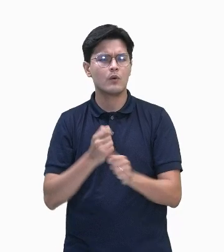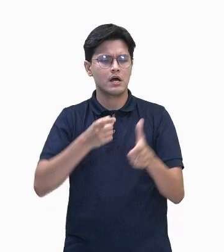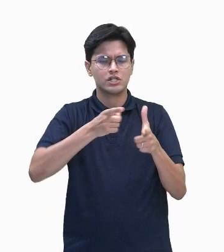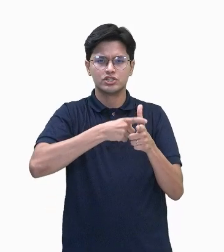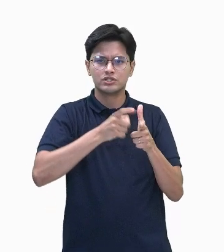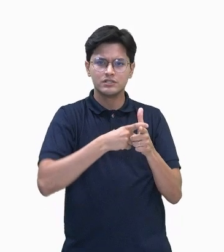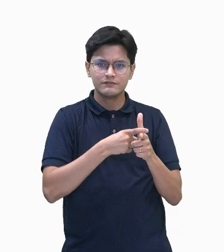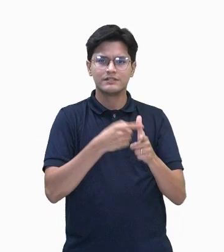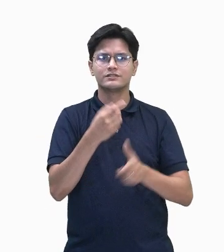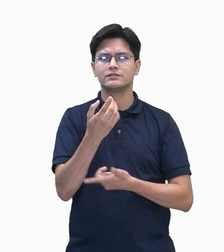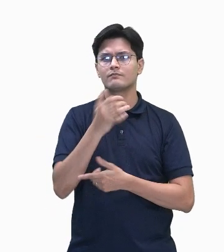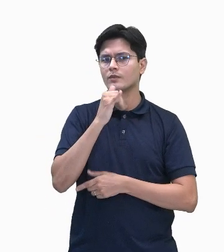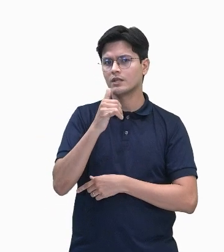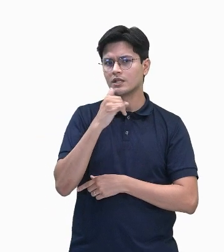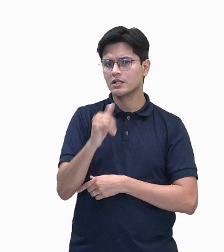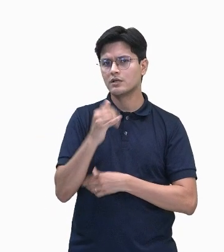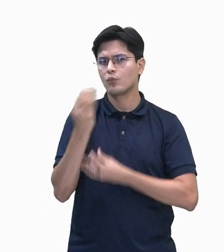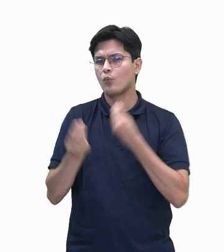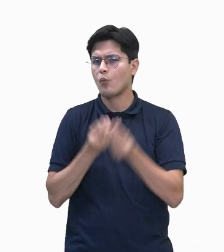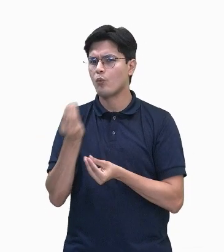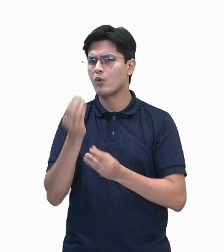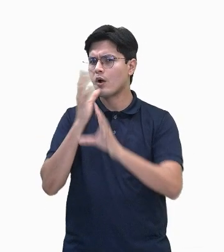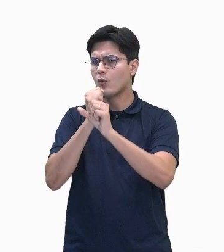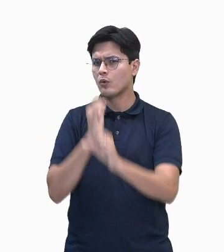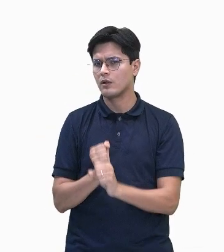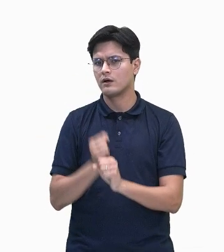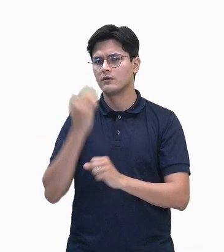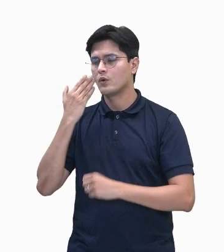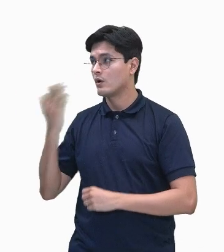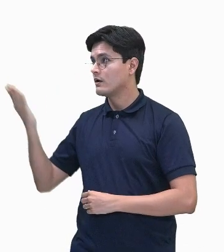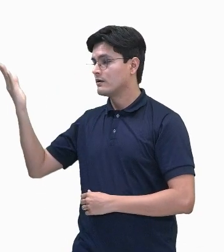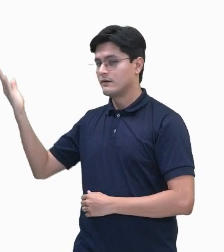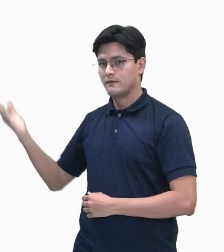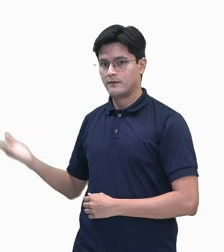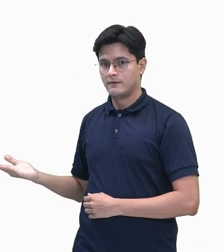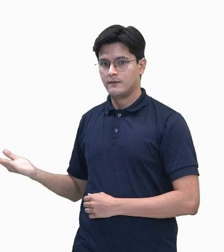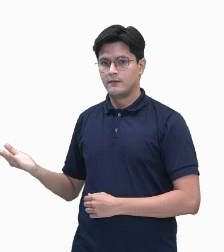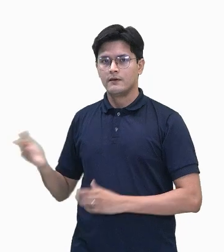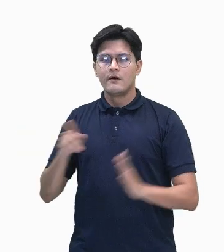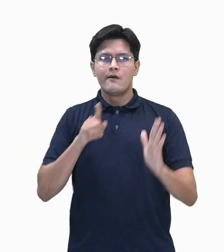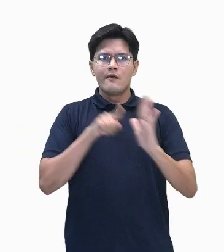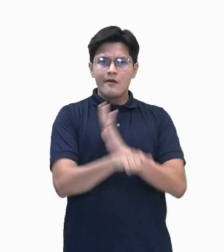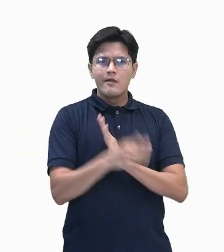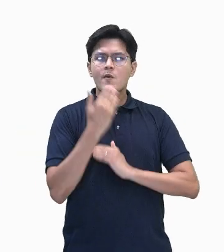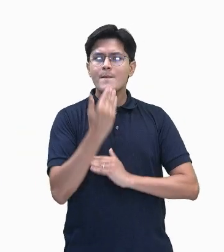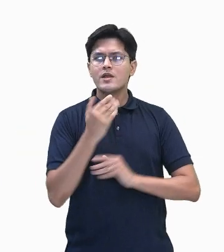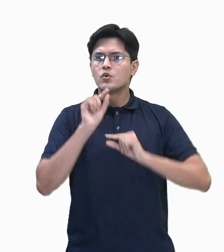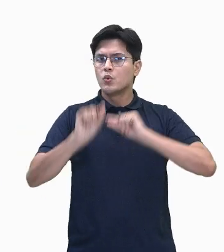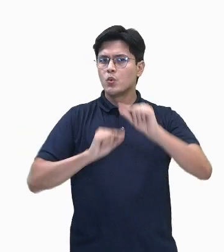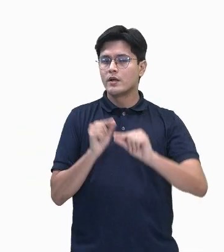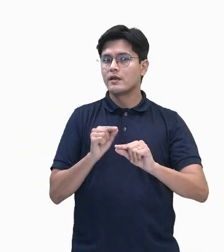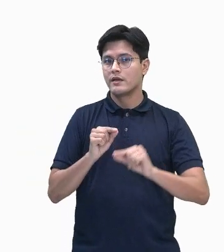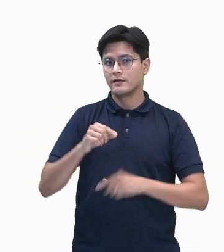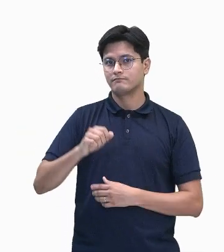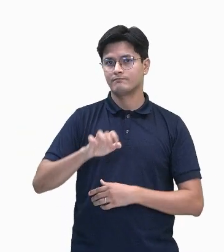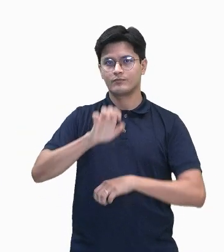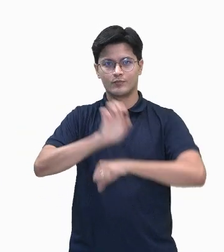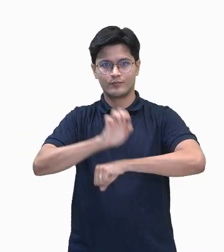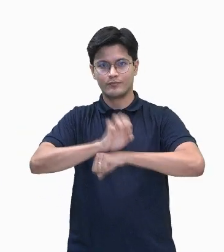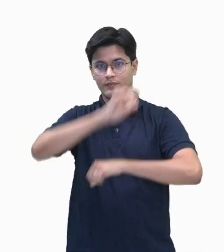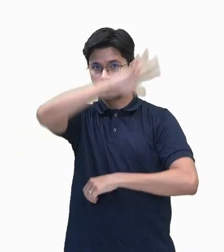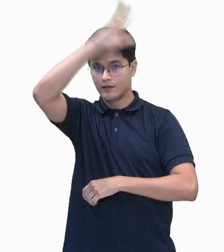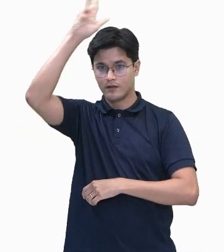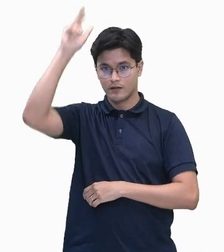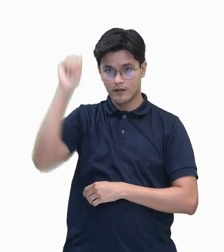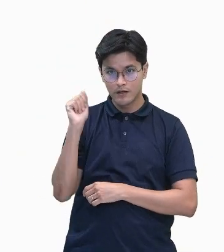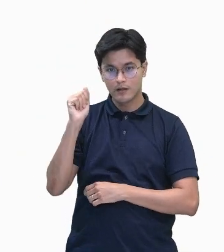Acompanha só a questão que eu vou trazer aqui para vocês. Olha o que diz a questão. No estado do Amazonas, a tarifa